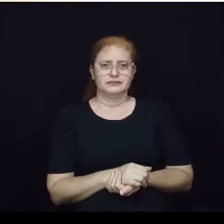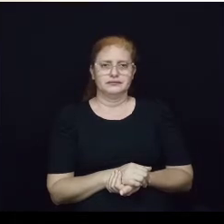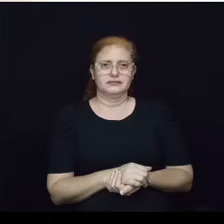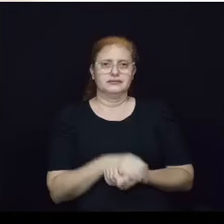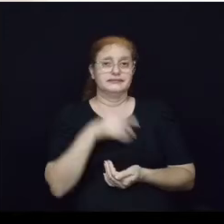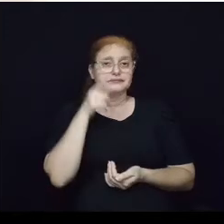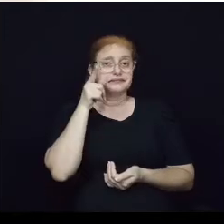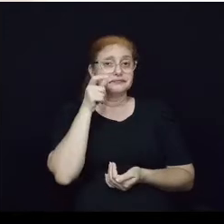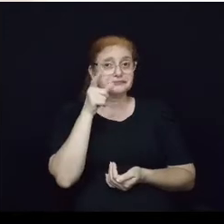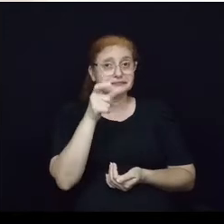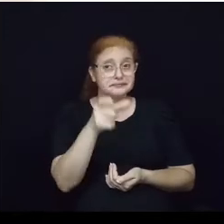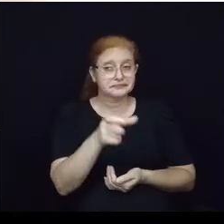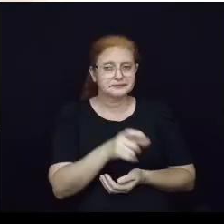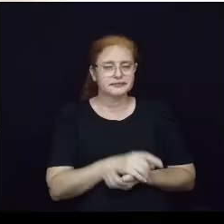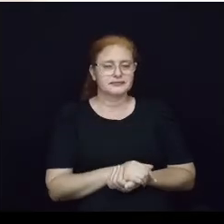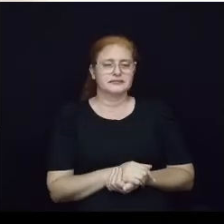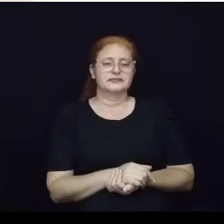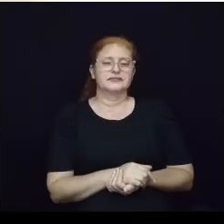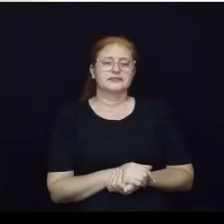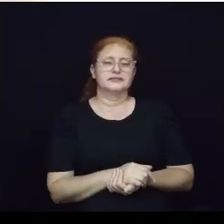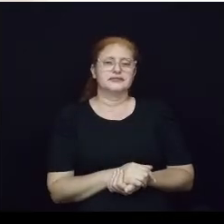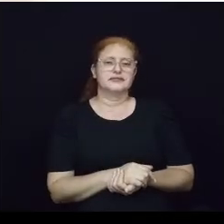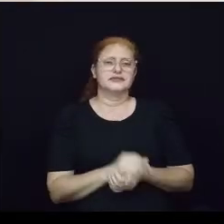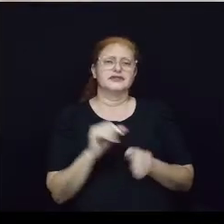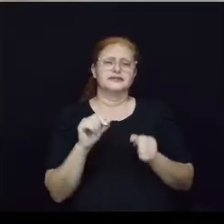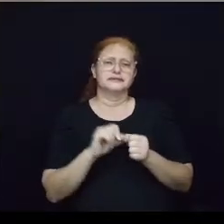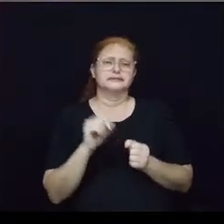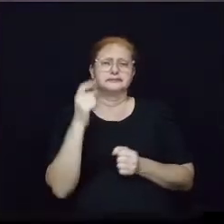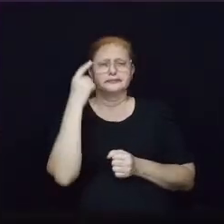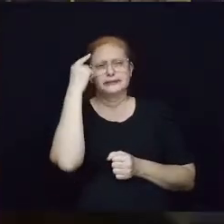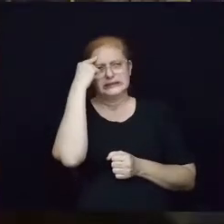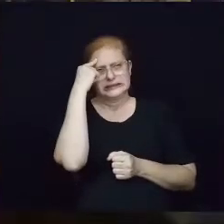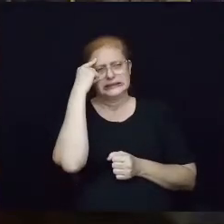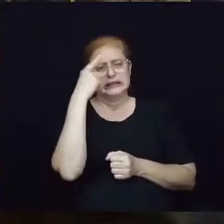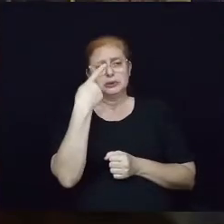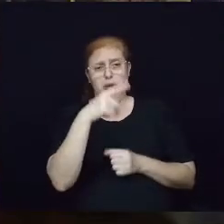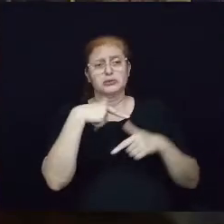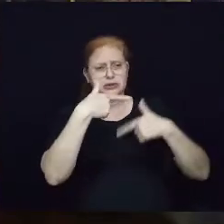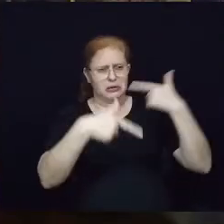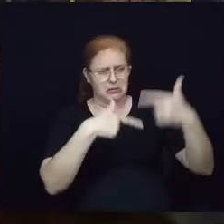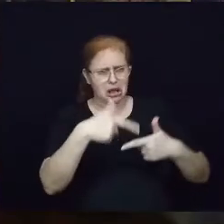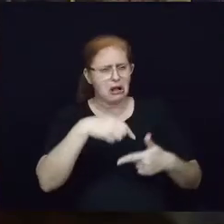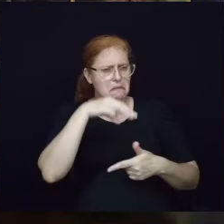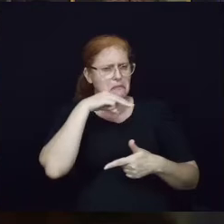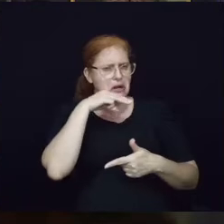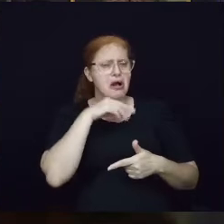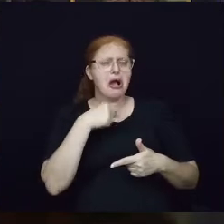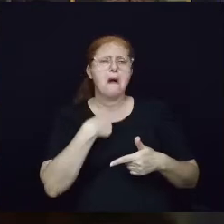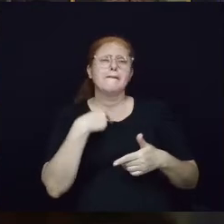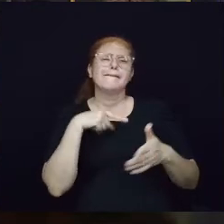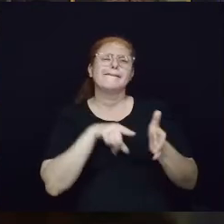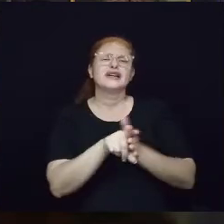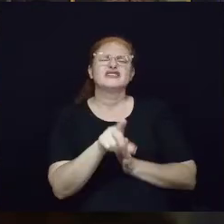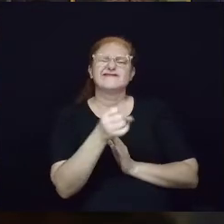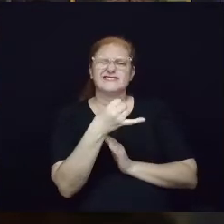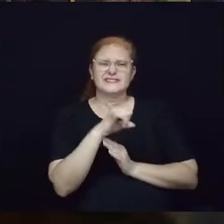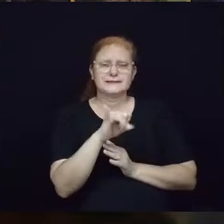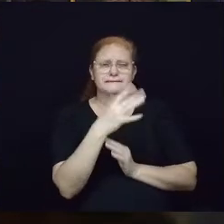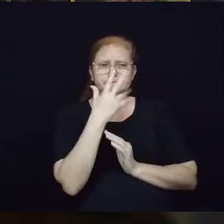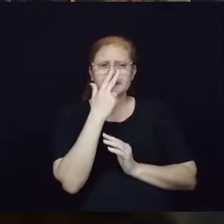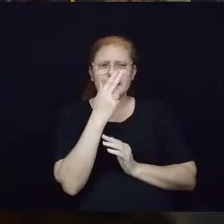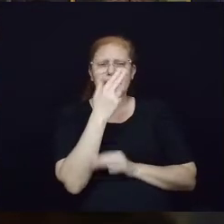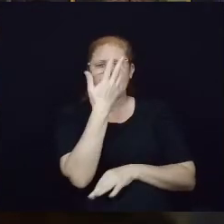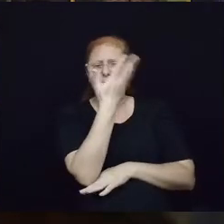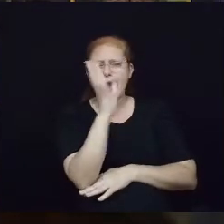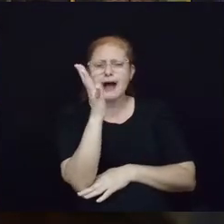É muito interessante o que a tua obra me faz pensar. Eu acho que o motivo porque eu perguntei se a ti te